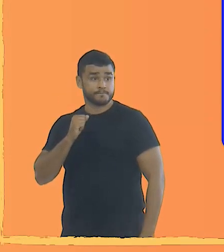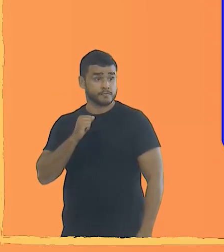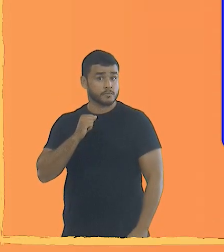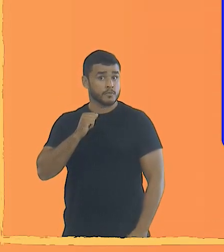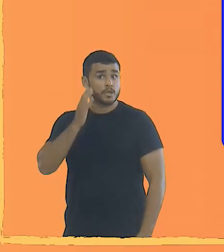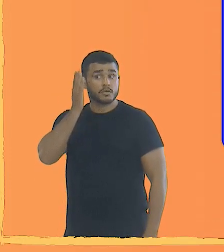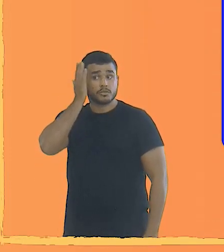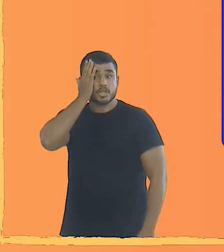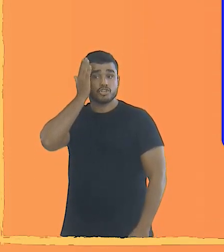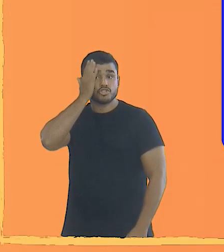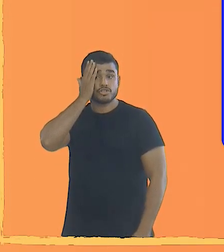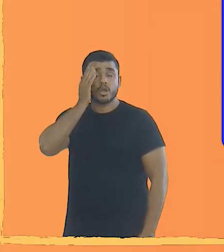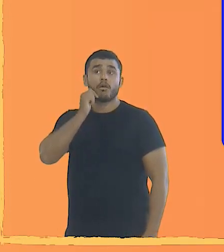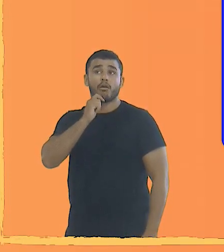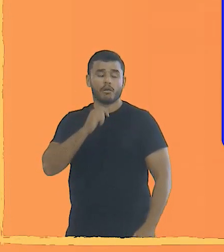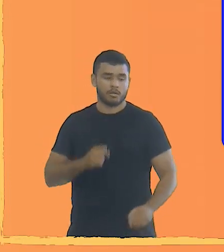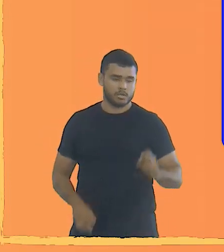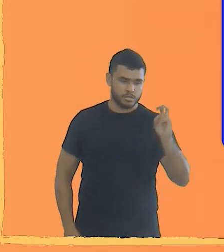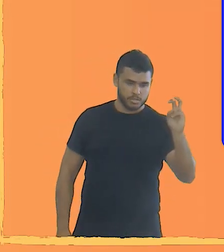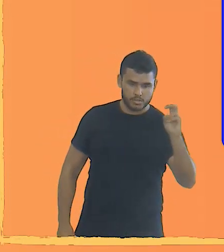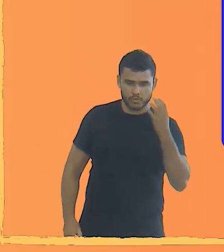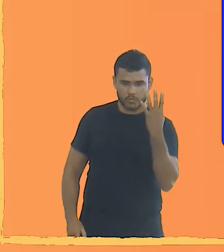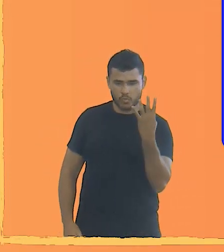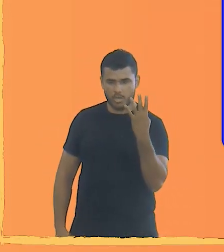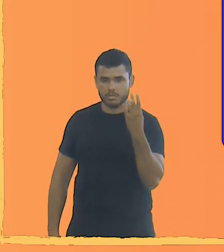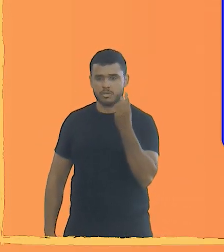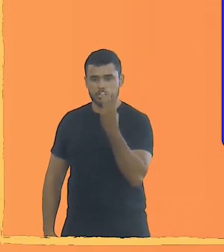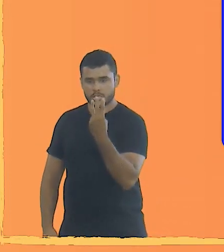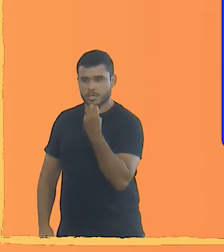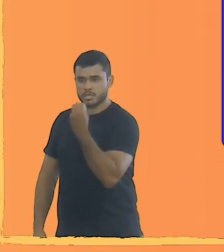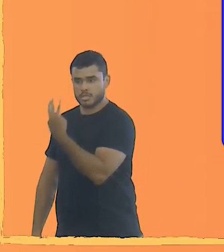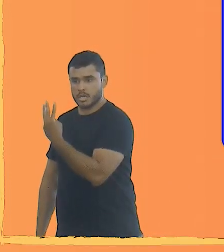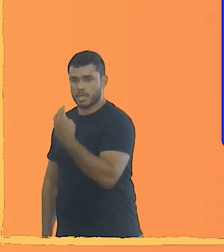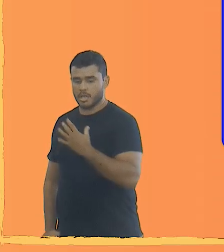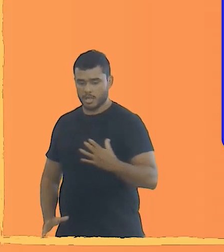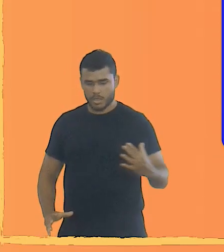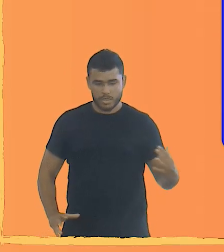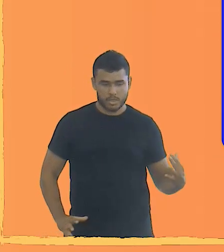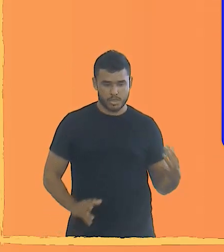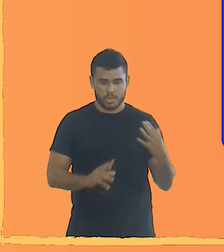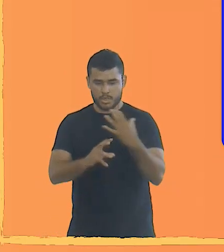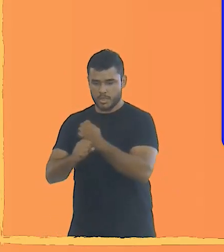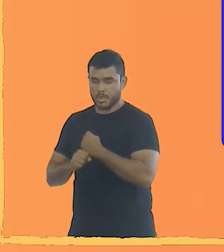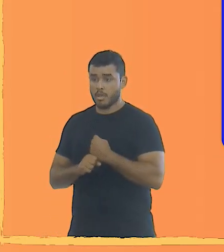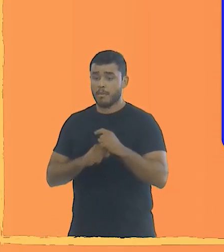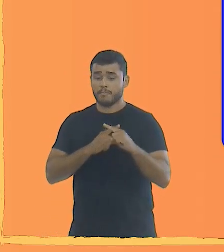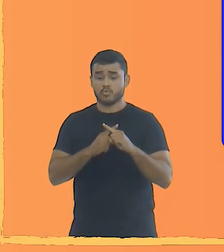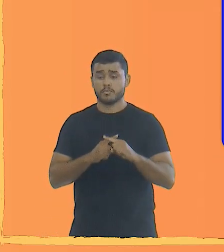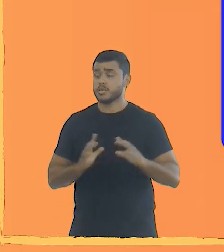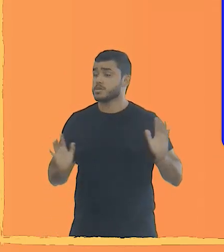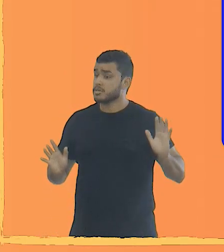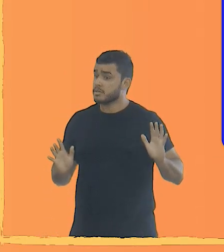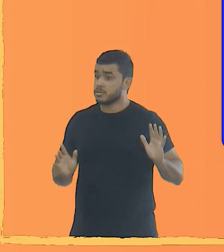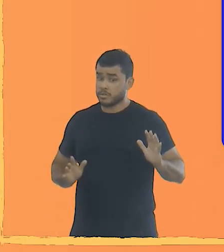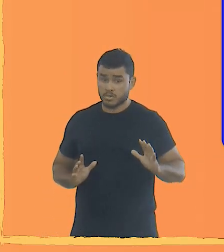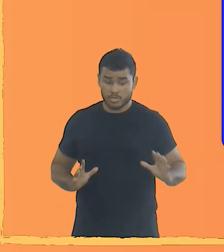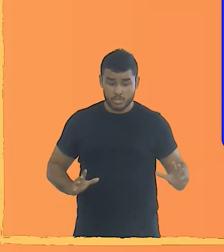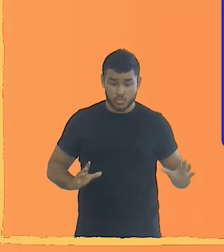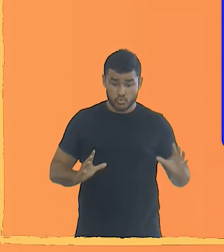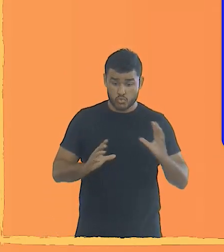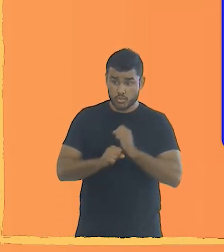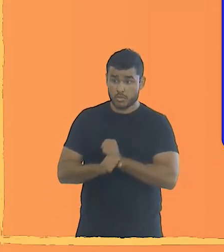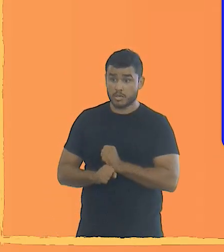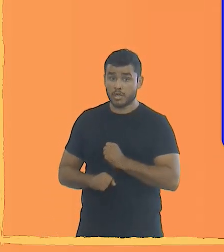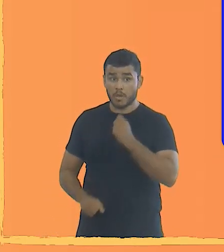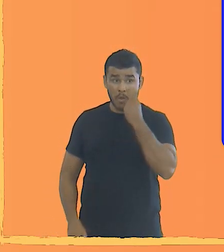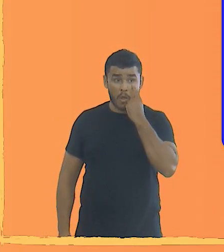desses elementos pode ser realizado. 5, 4, 3 e 3. E agora? Agora a gente multiplica. O resultado da multiplicação vai